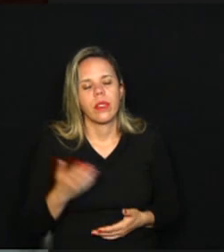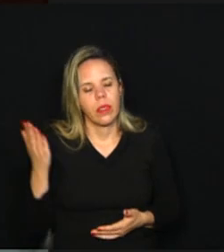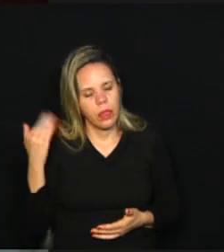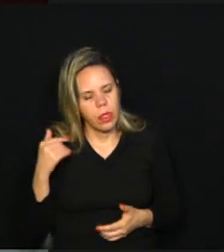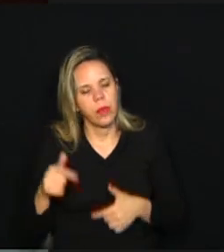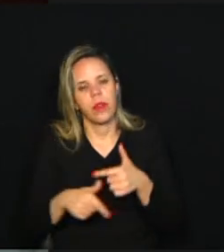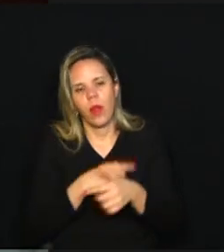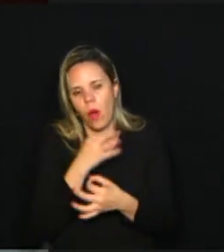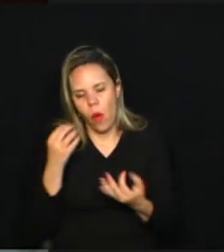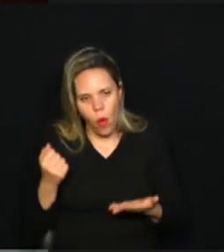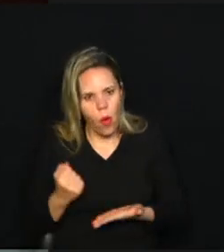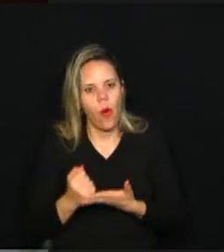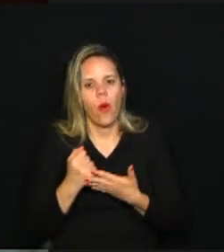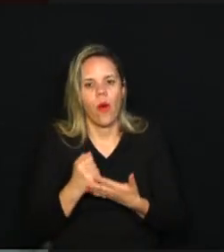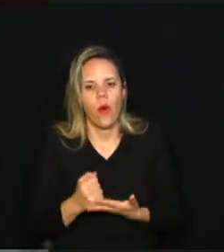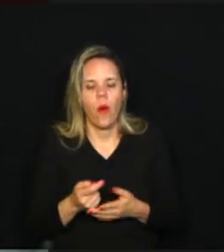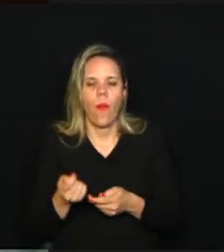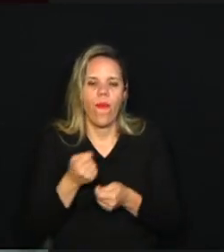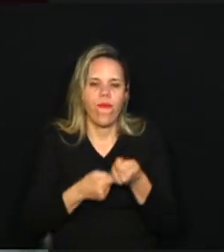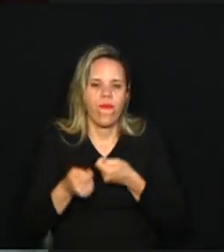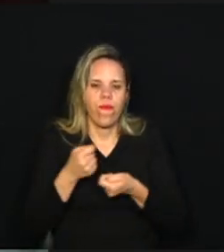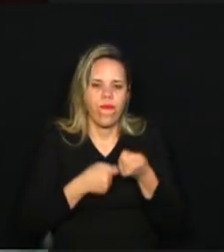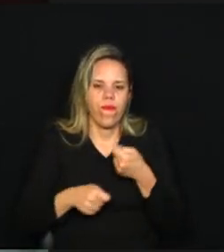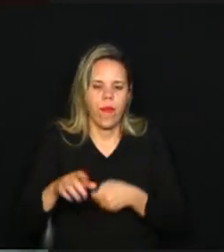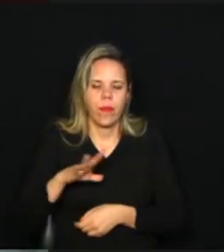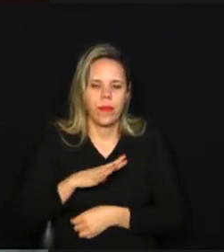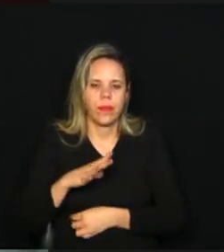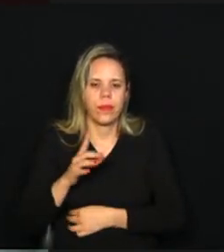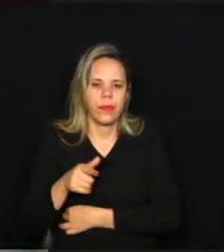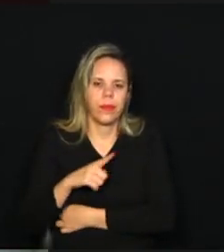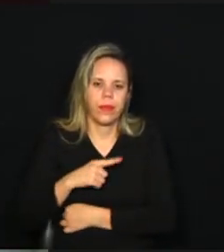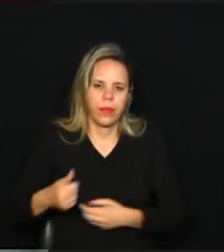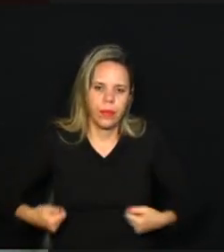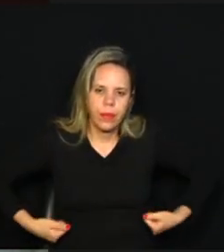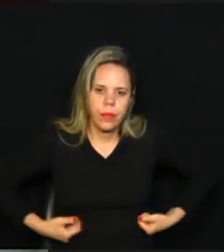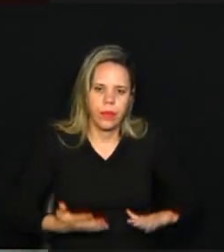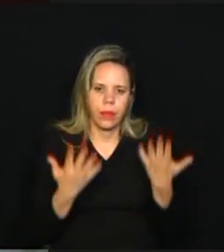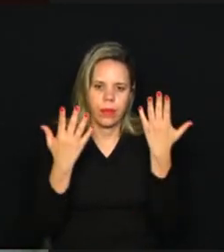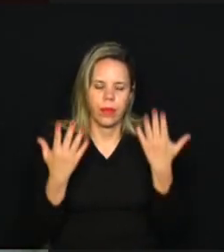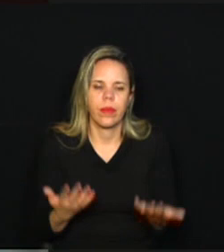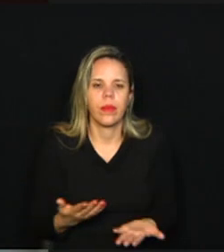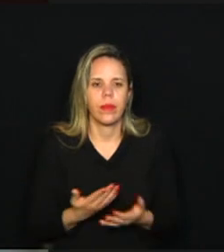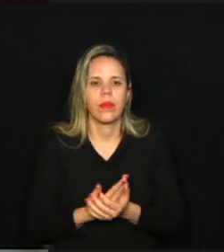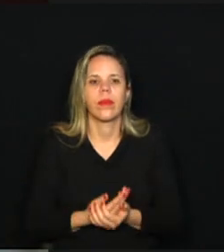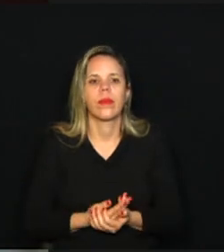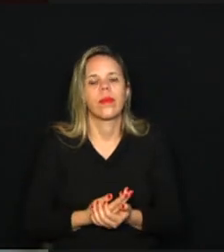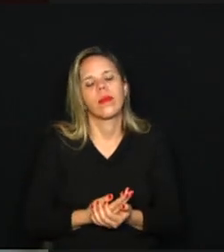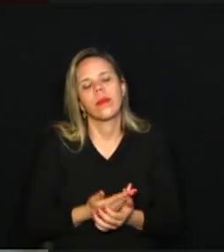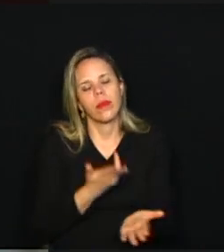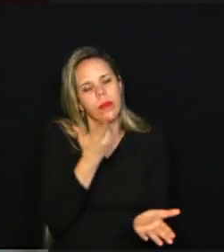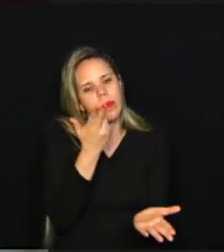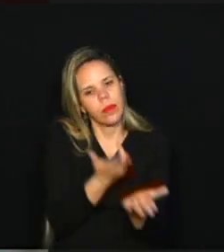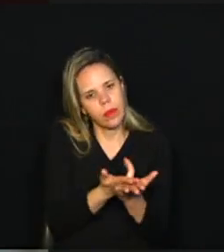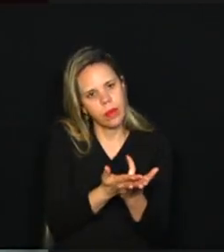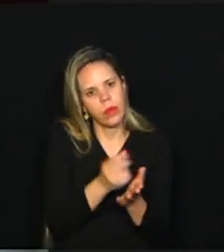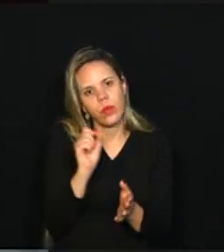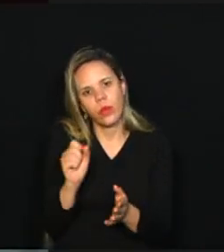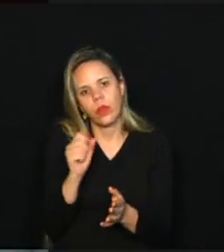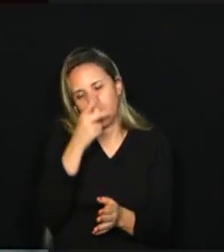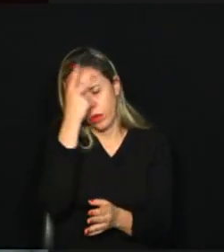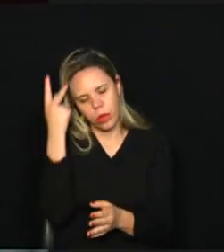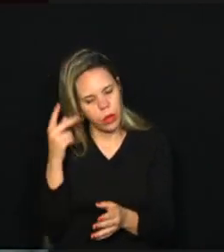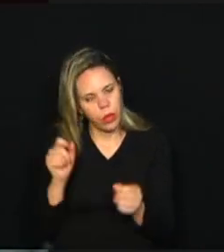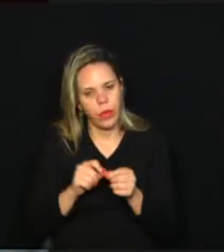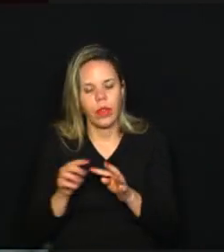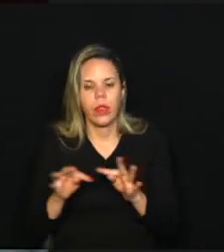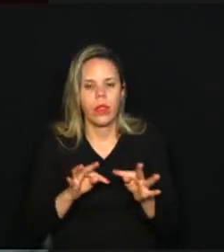trabalho que vai até ter uma economia no município, porque você gasta muito mais com um paciente internado do que você